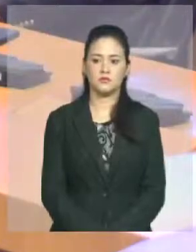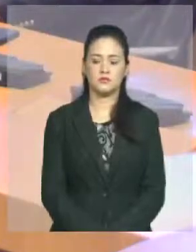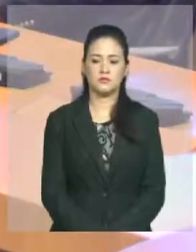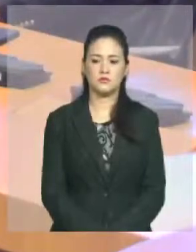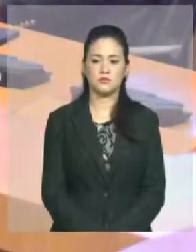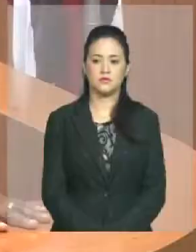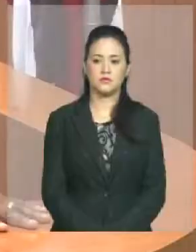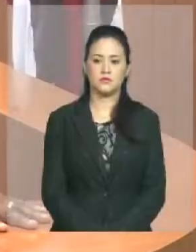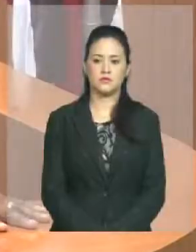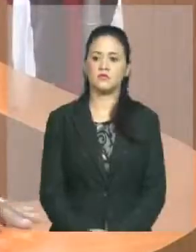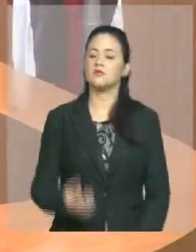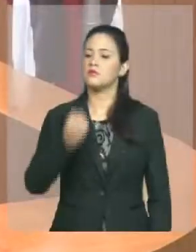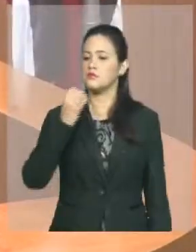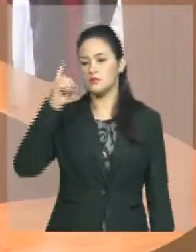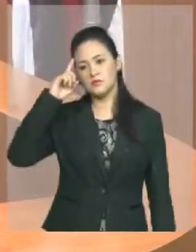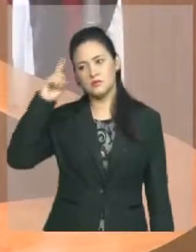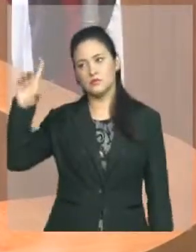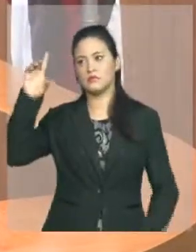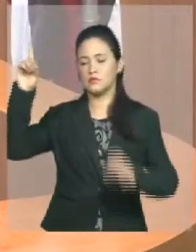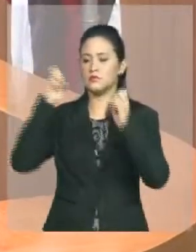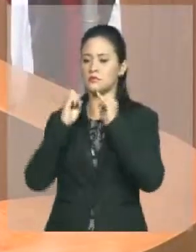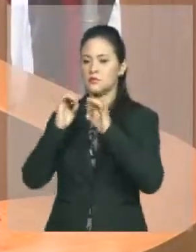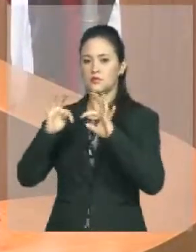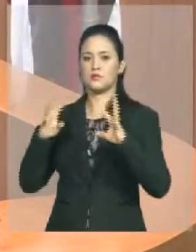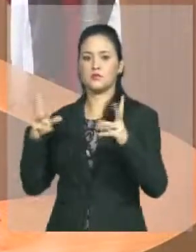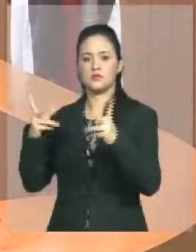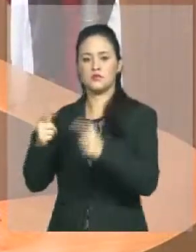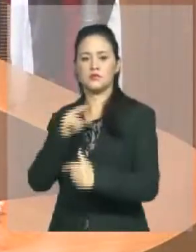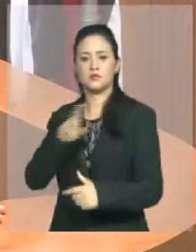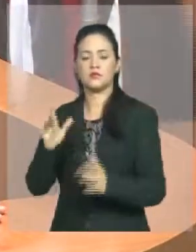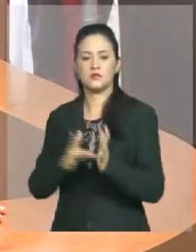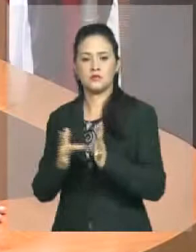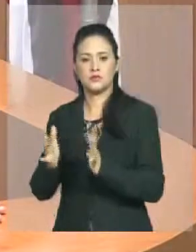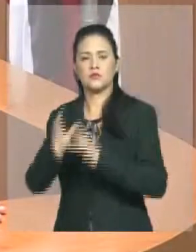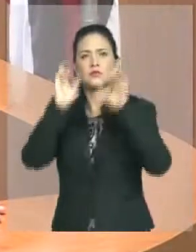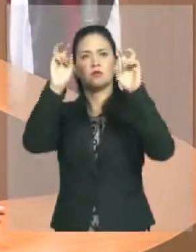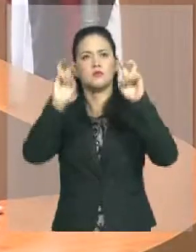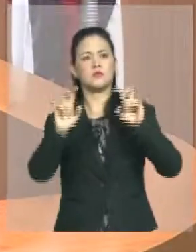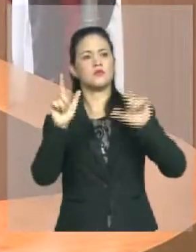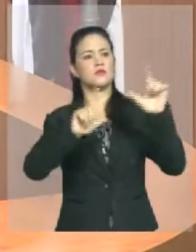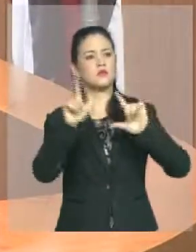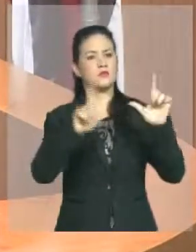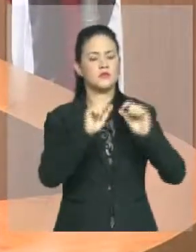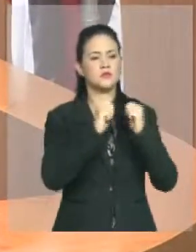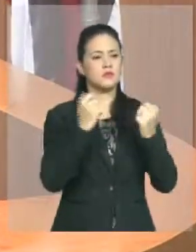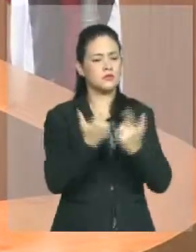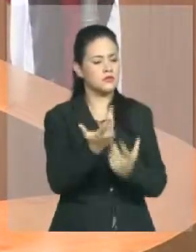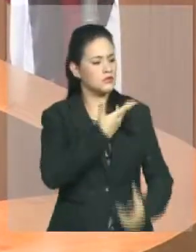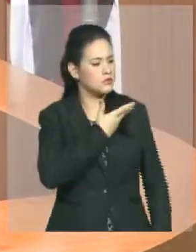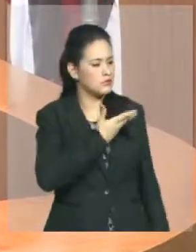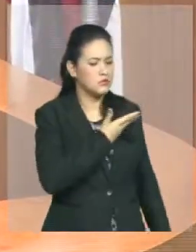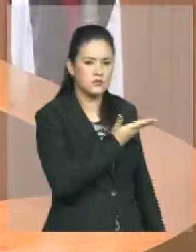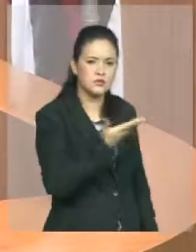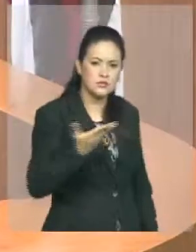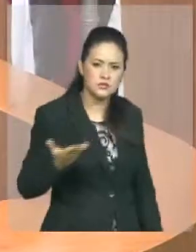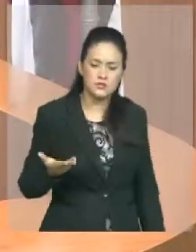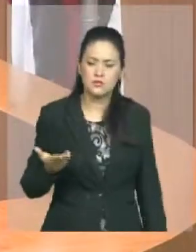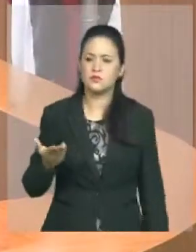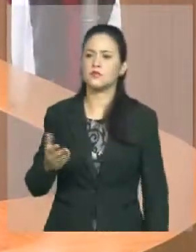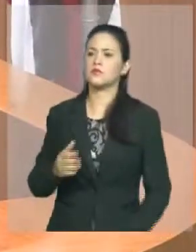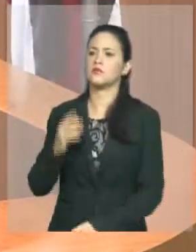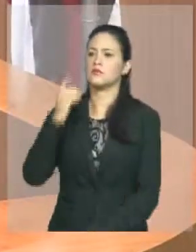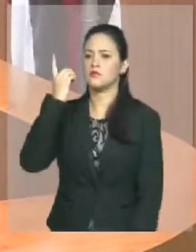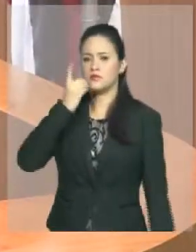Senhor, nosso cordial bom dia, que Deus abençoe a todos, em nome de Jesus, a galeria, TV Assembleia, colegas e colegas, irmãos e irmãs